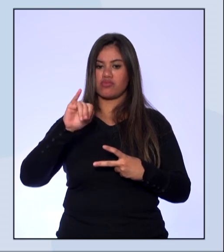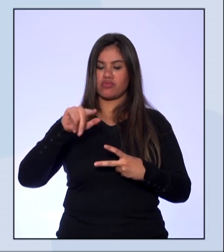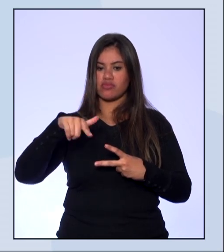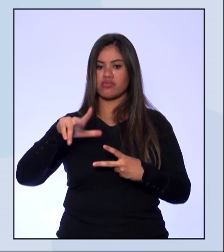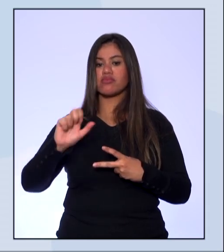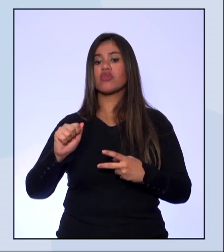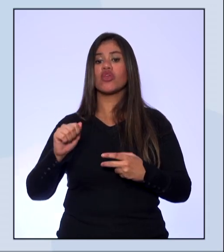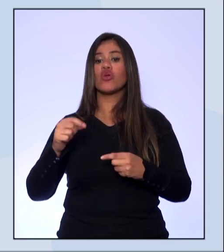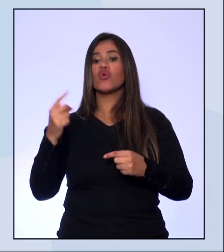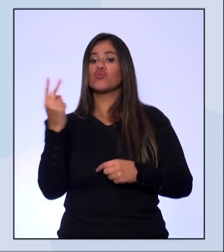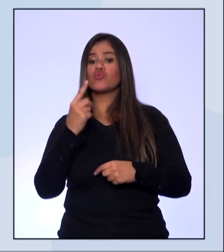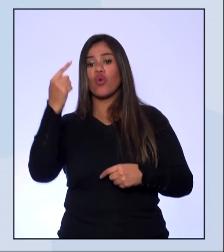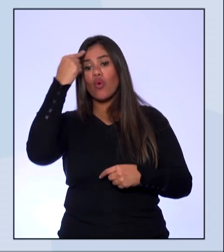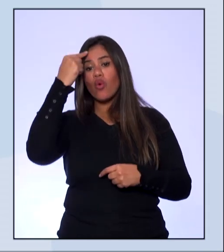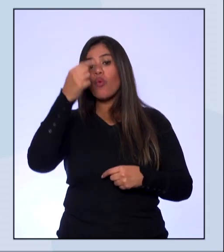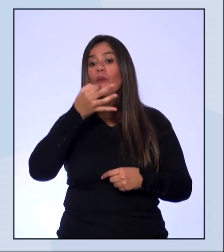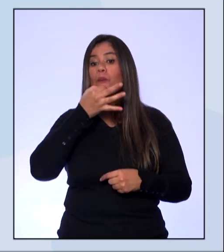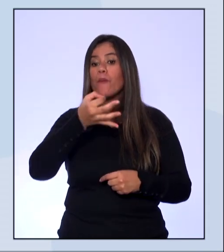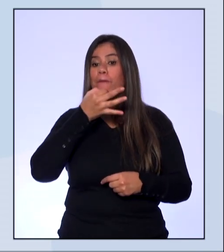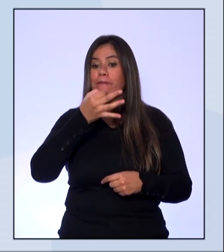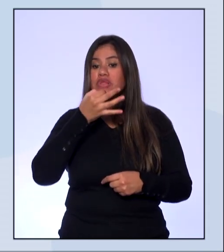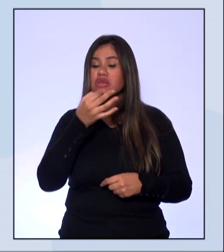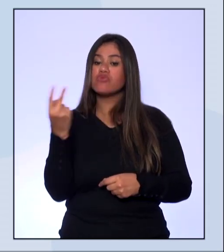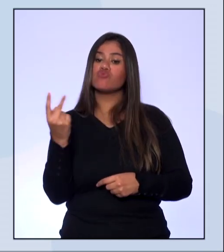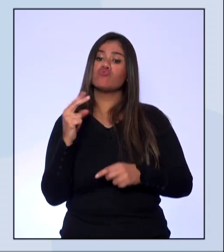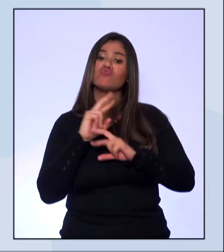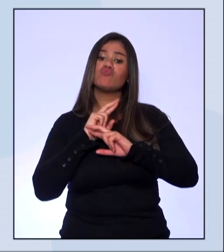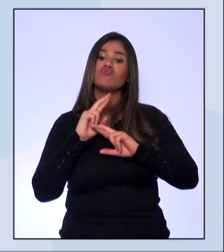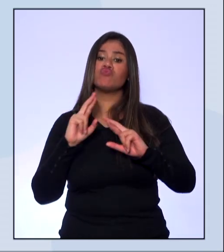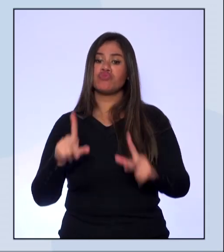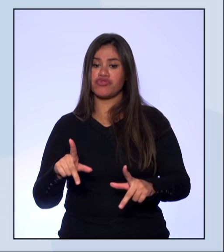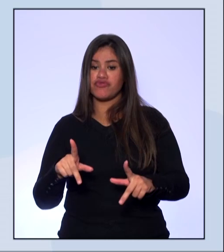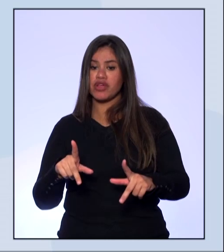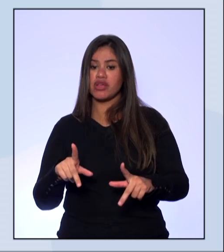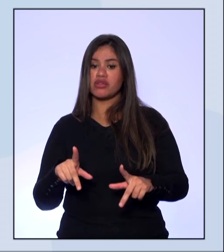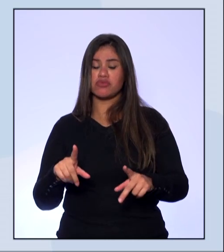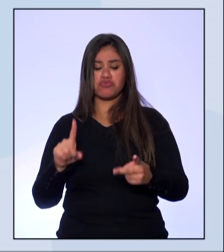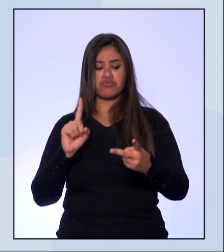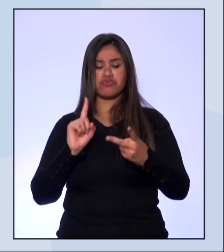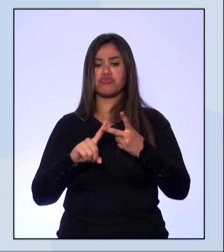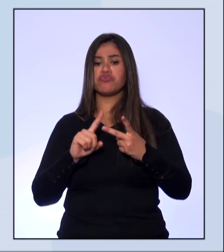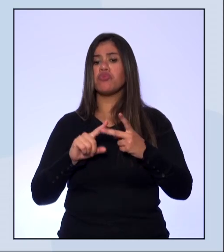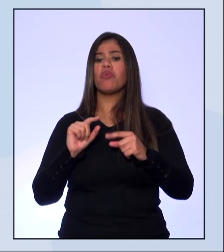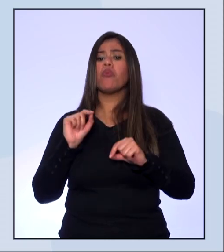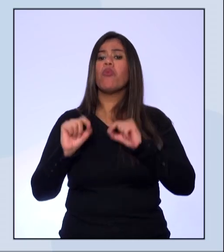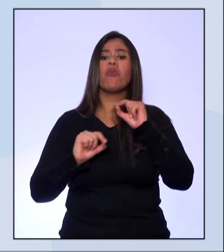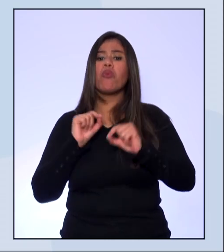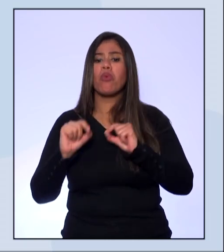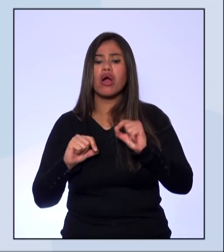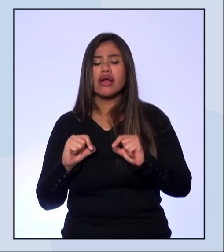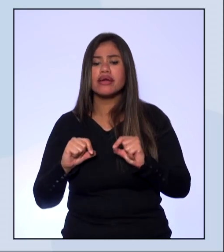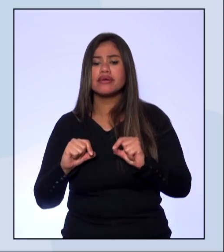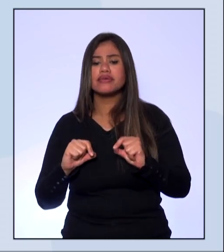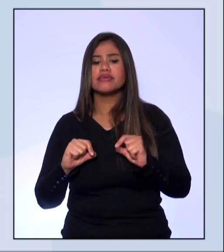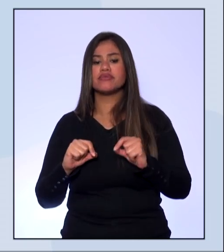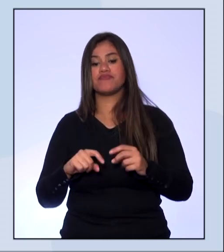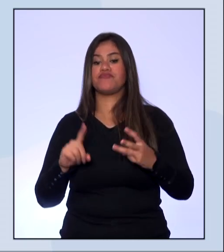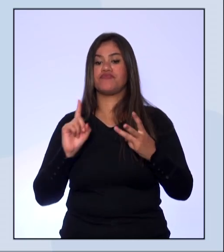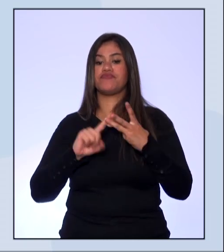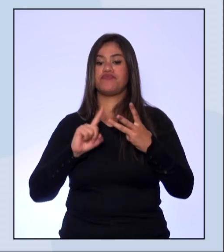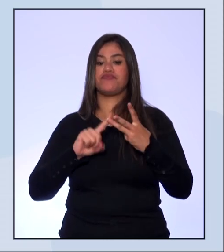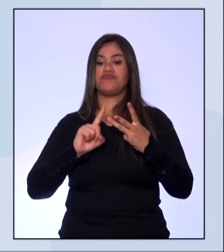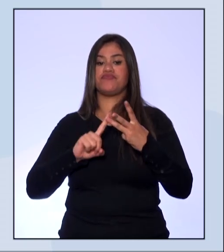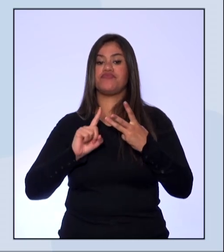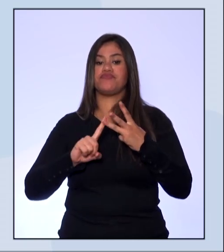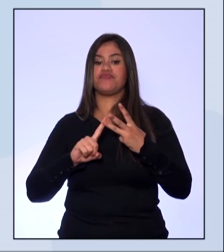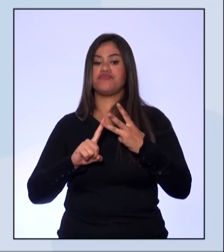de vista diferentes em relação à alimentação. Qual é essa divergência entre eles? E 3, uma